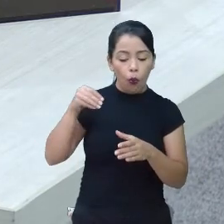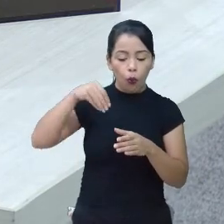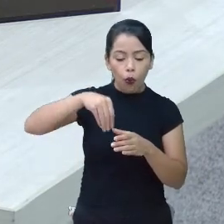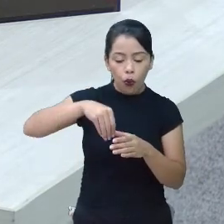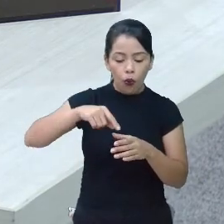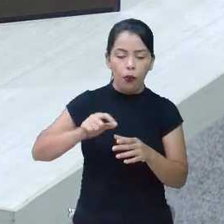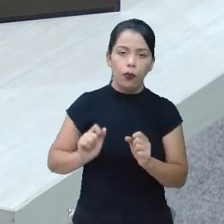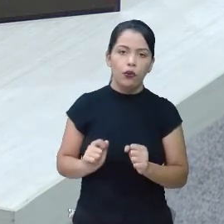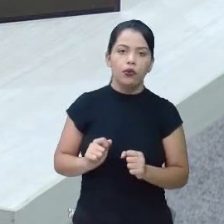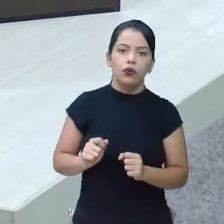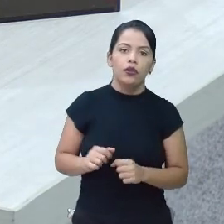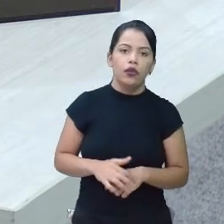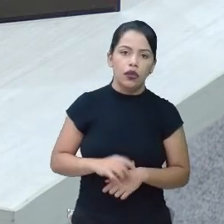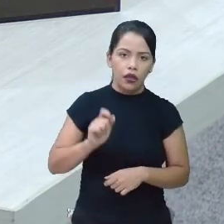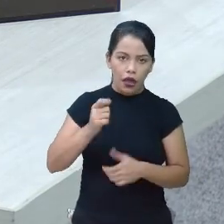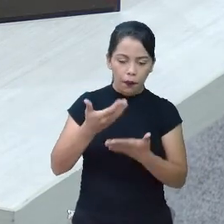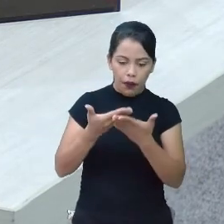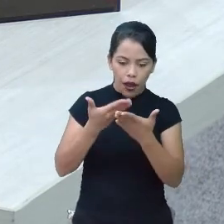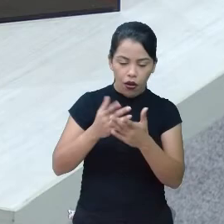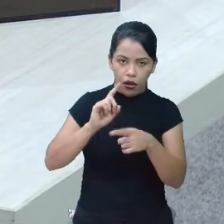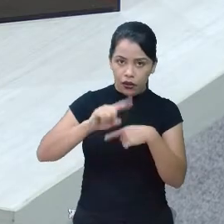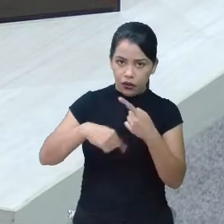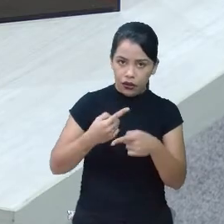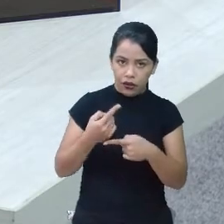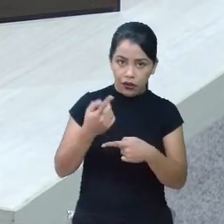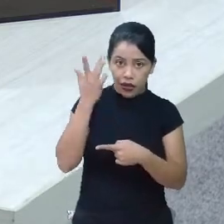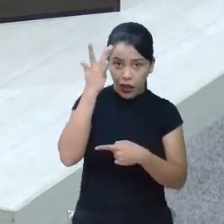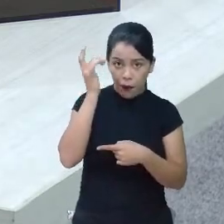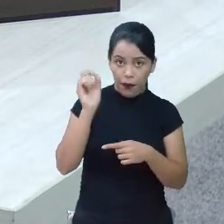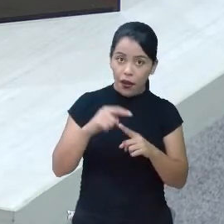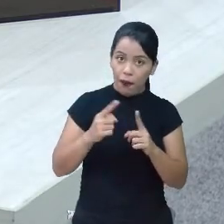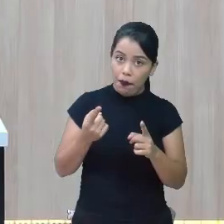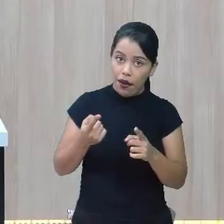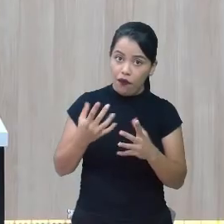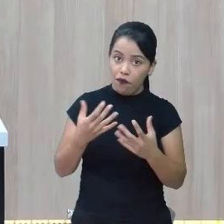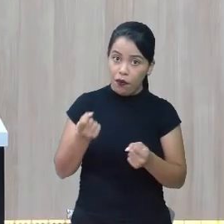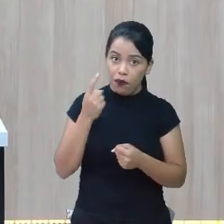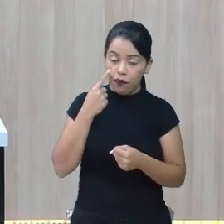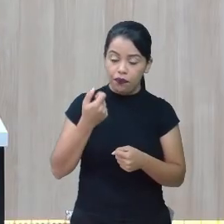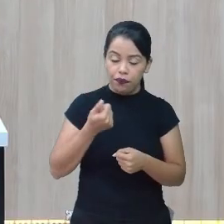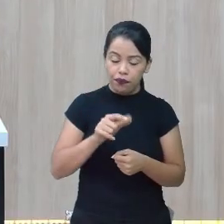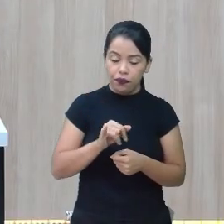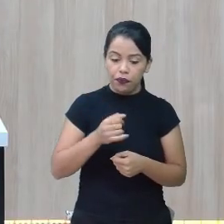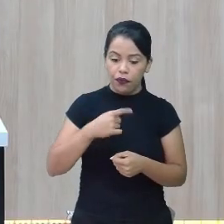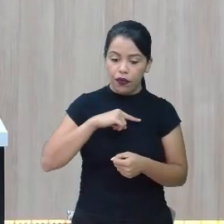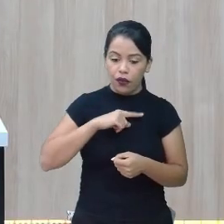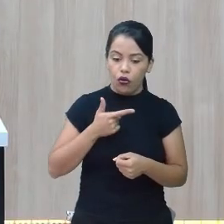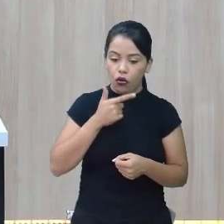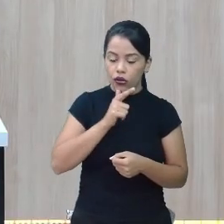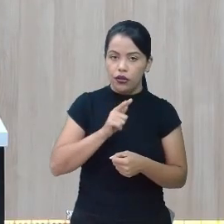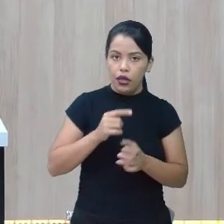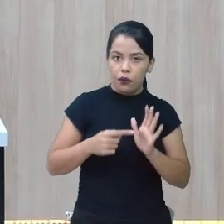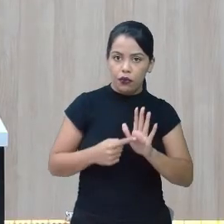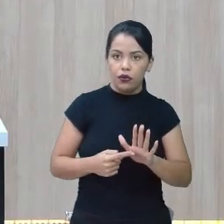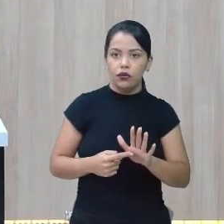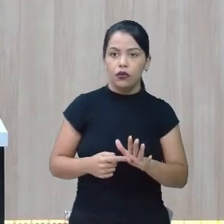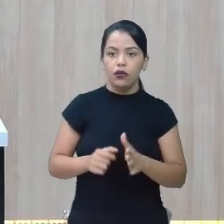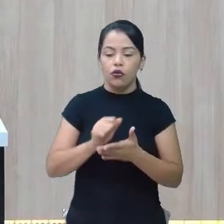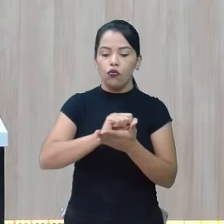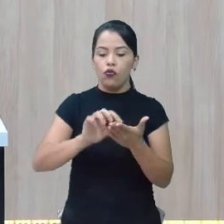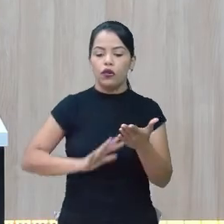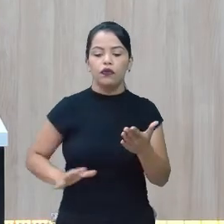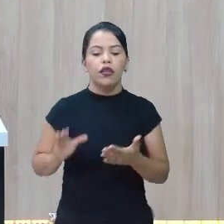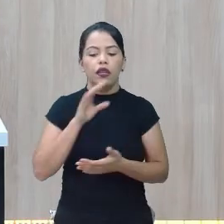aqui dentro, que é para a aula de amanhã. Mas de repente a gente consegue trazer, né? Então, uma atividade proposta rapidinho aqui